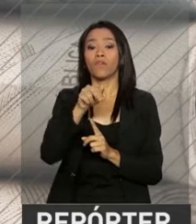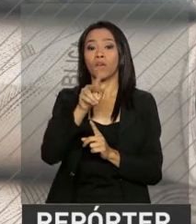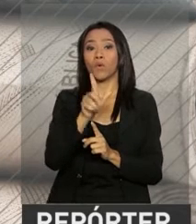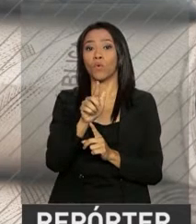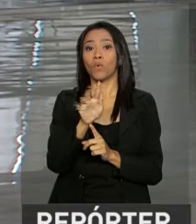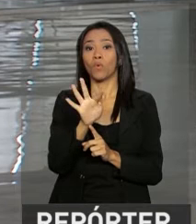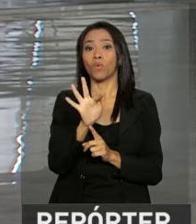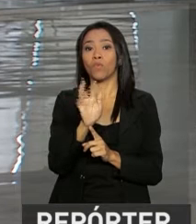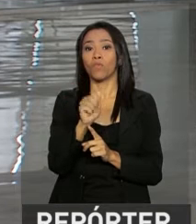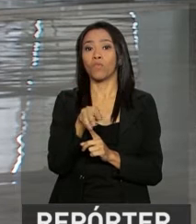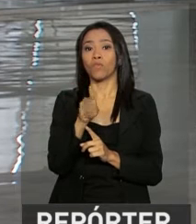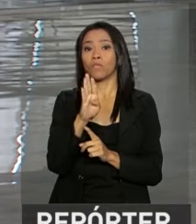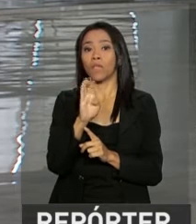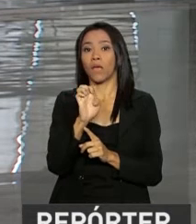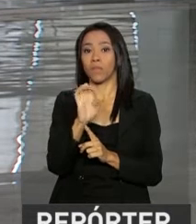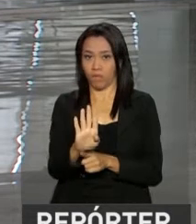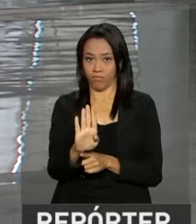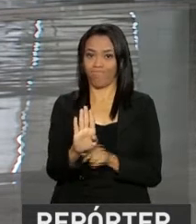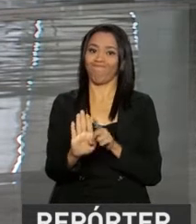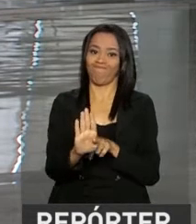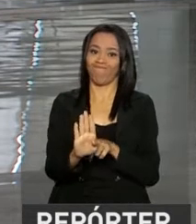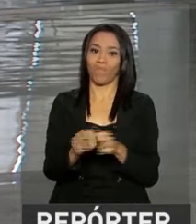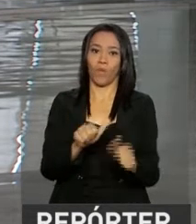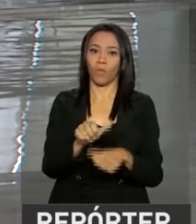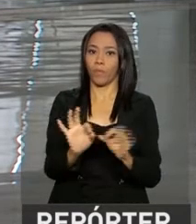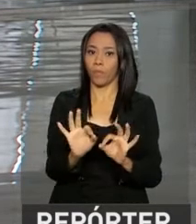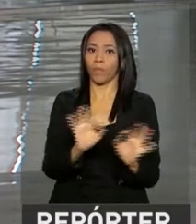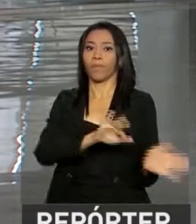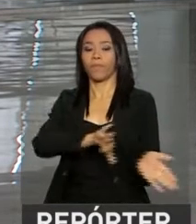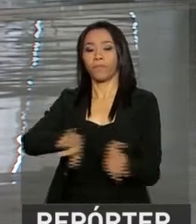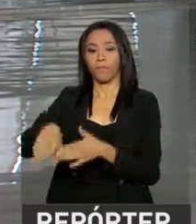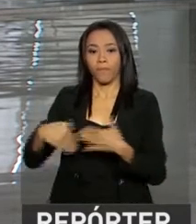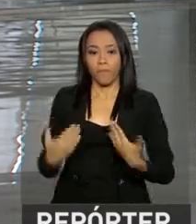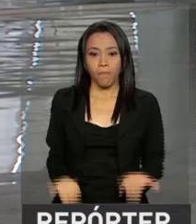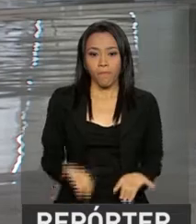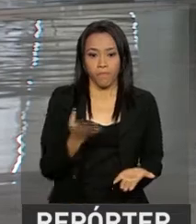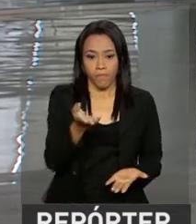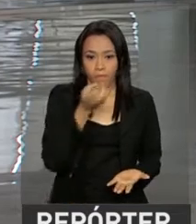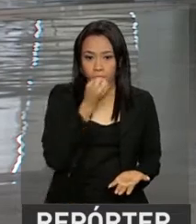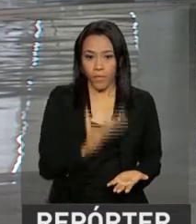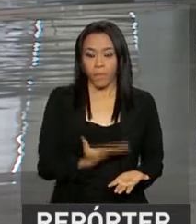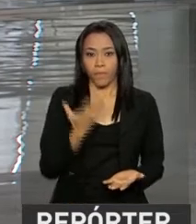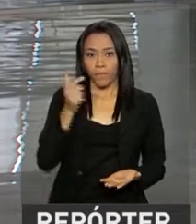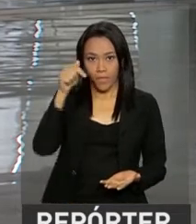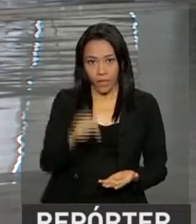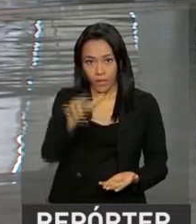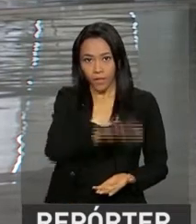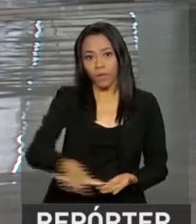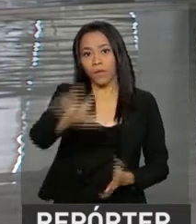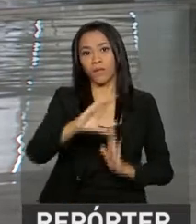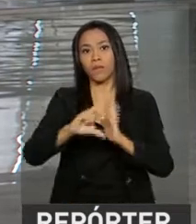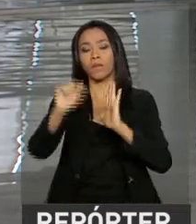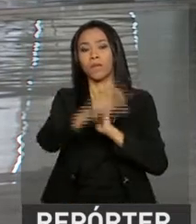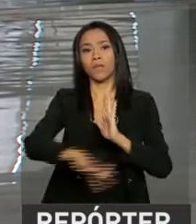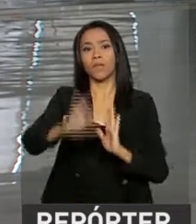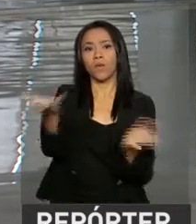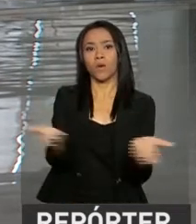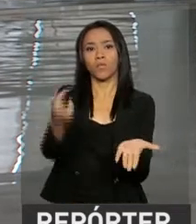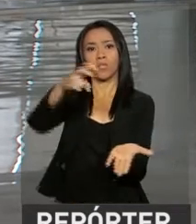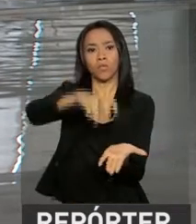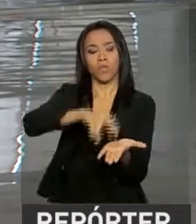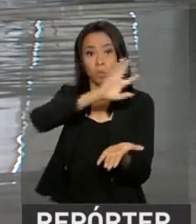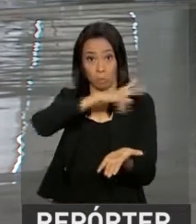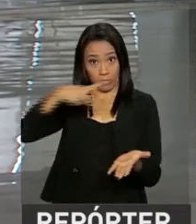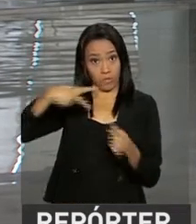fundeb bom leandro e aqui no palácio do planalto agora pela manhã o presidente